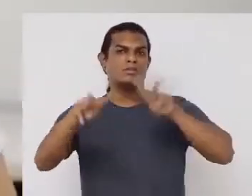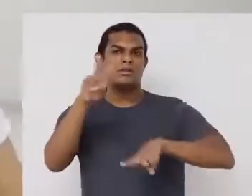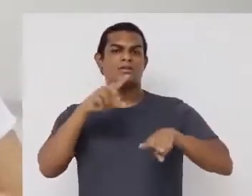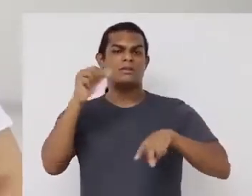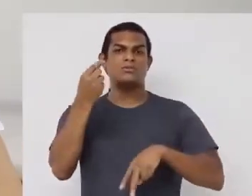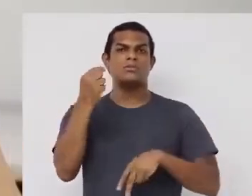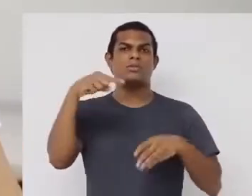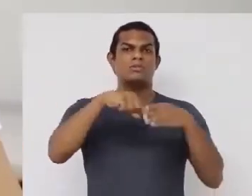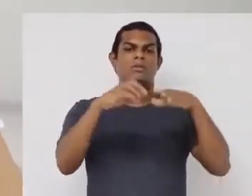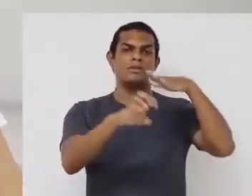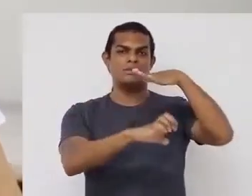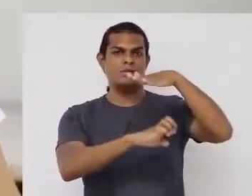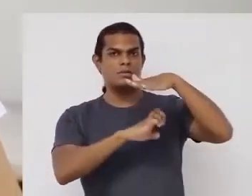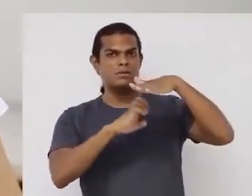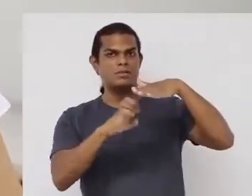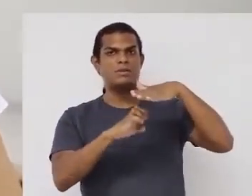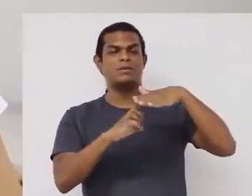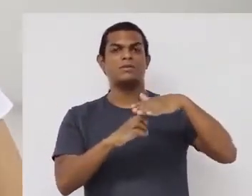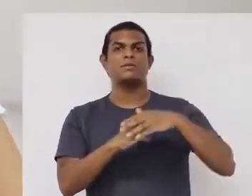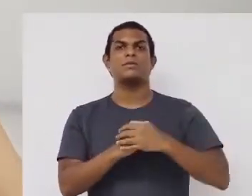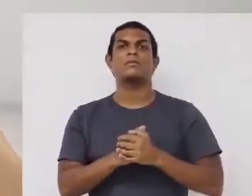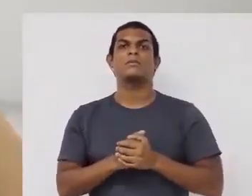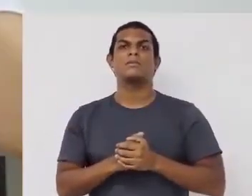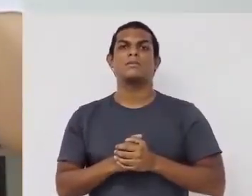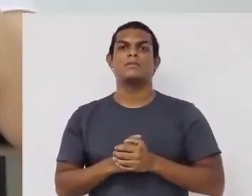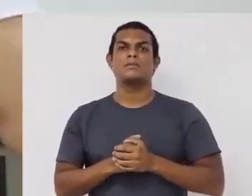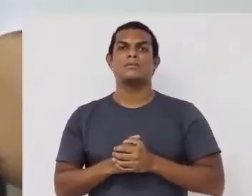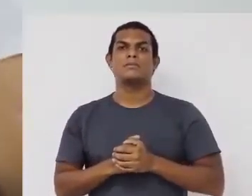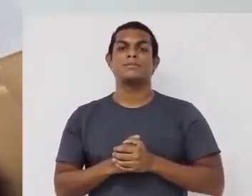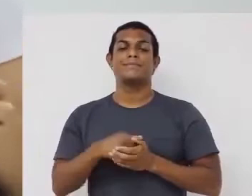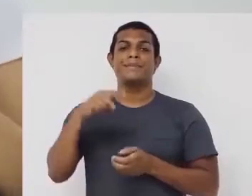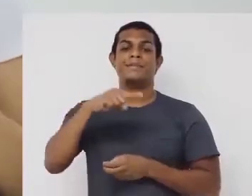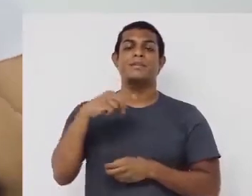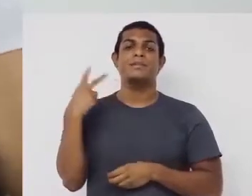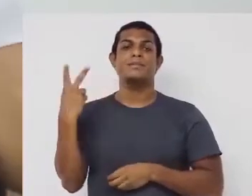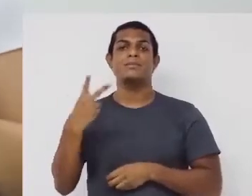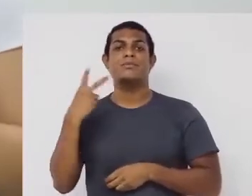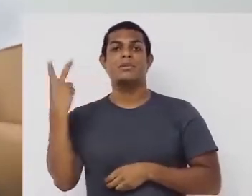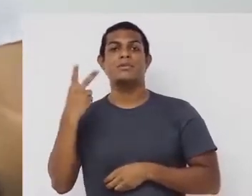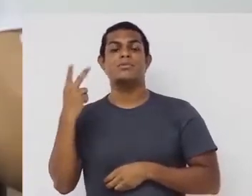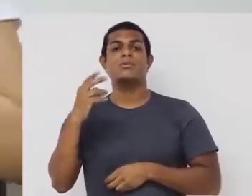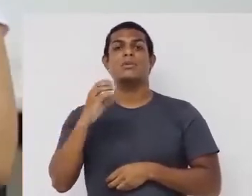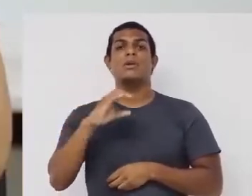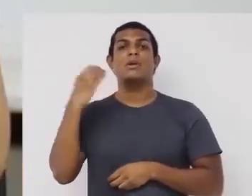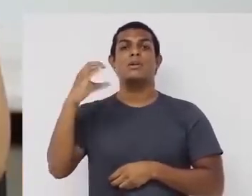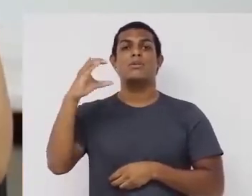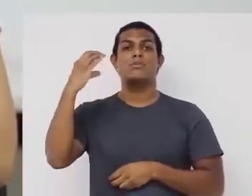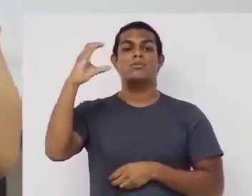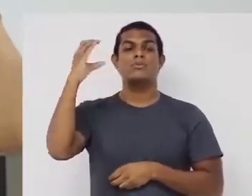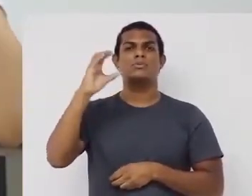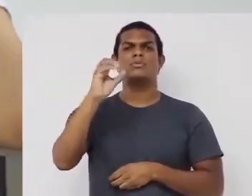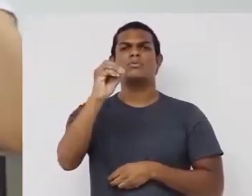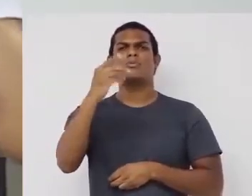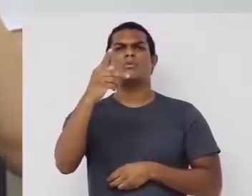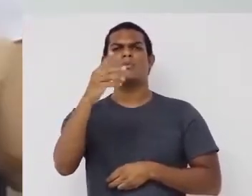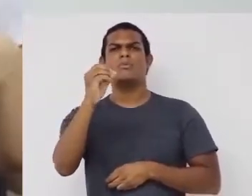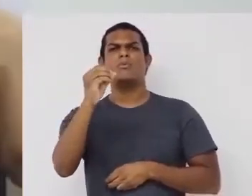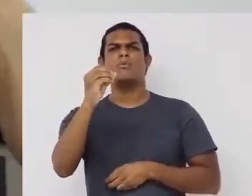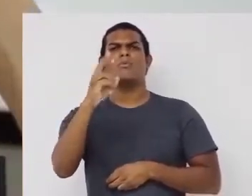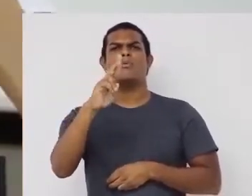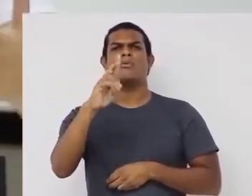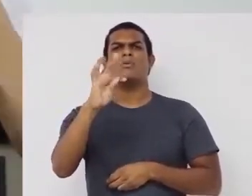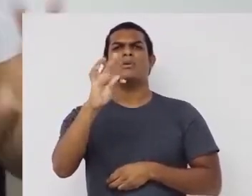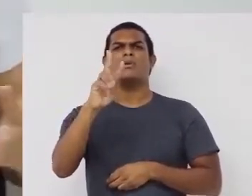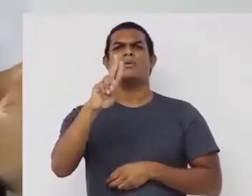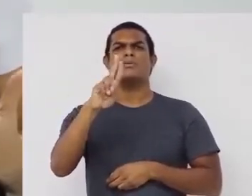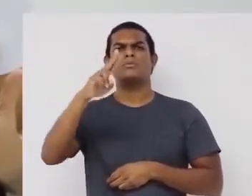meus custos e despesas dentro da minha empresa. E esse indicador chama-se custo de oportunidade. E aí, o